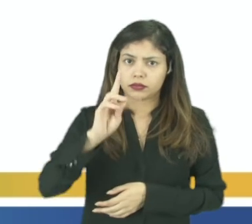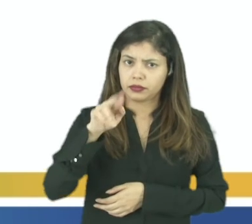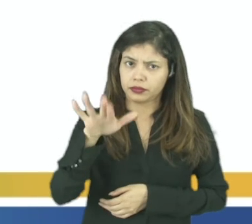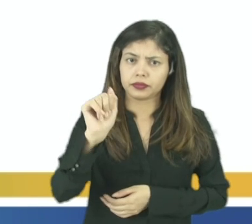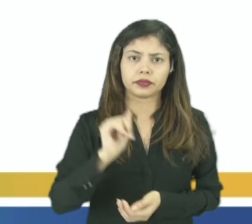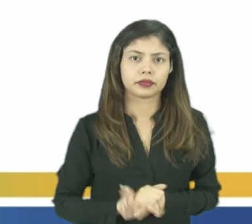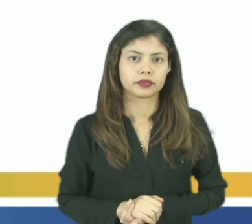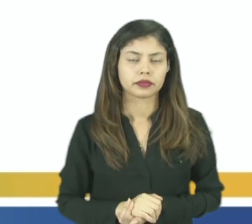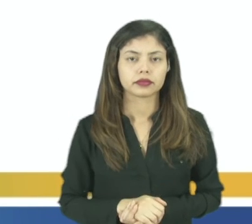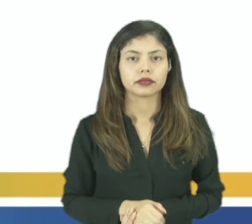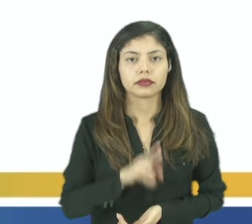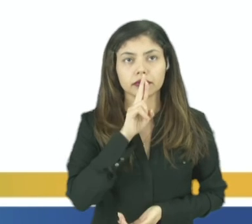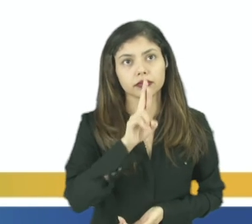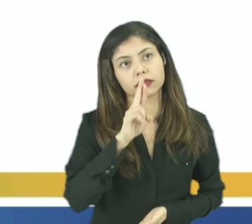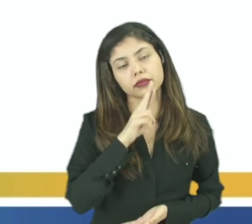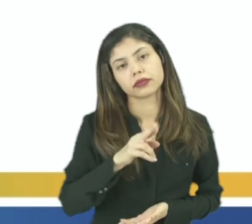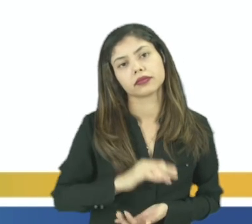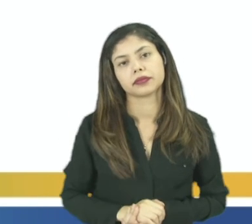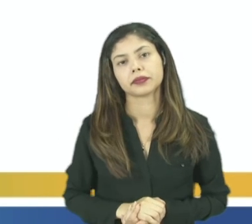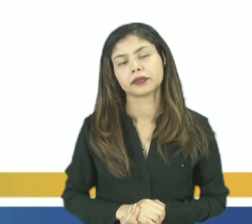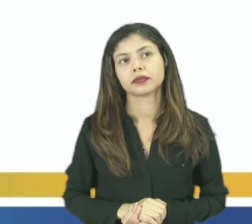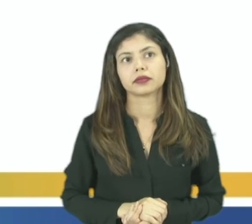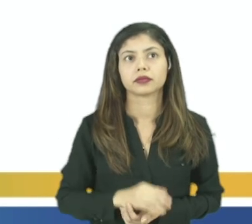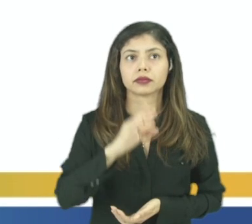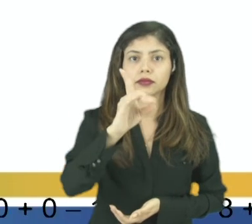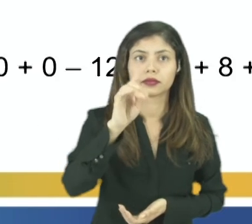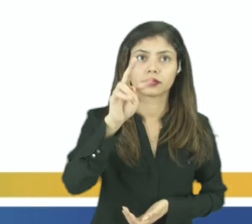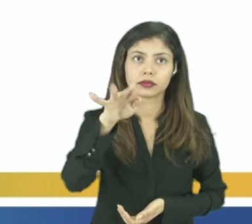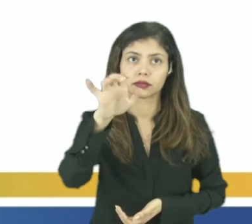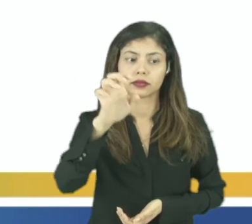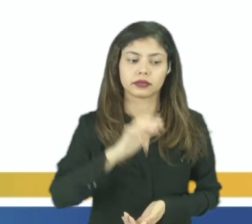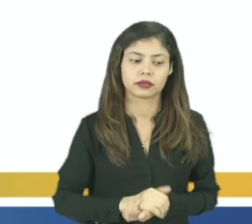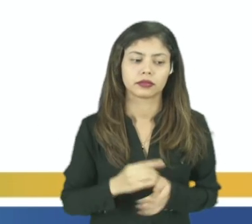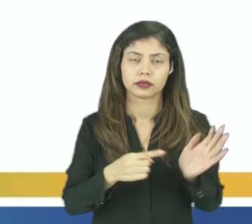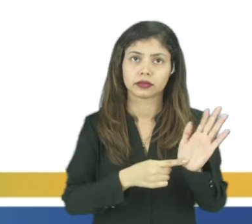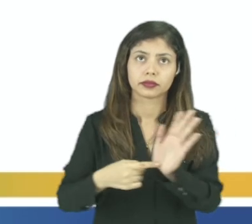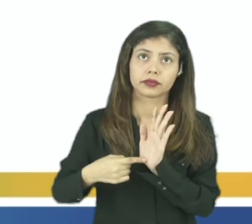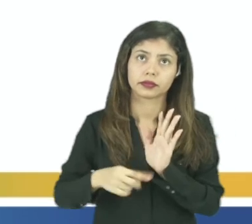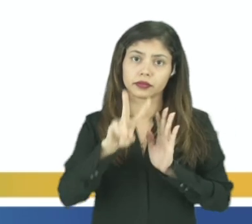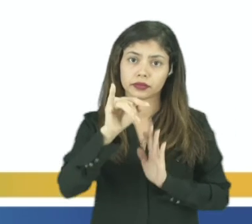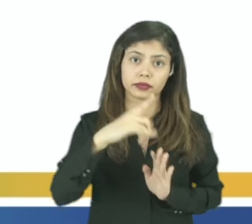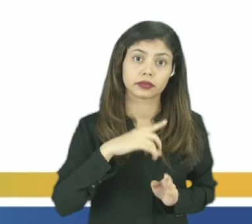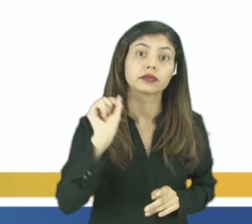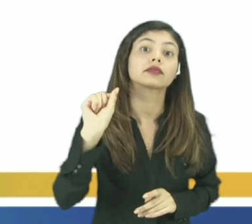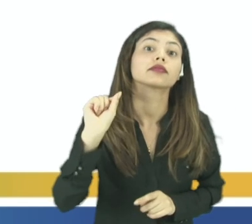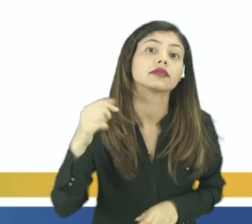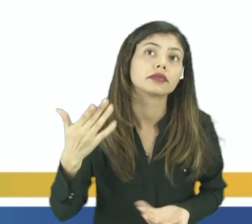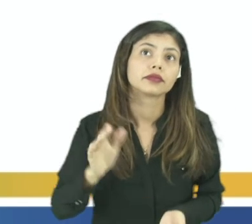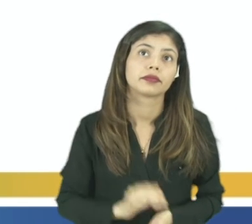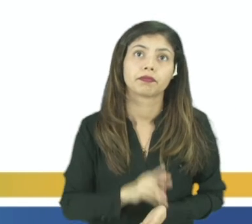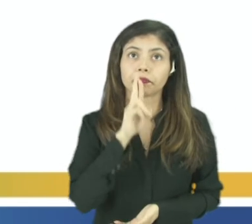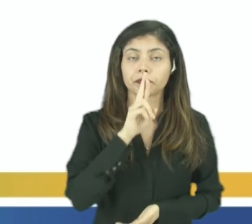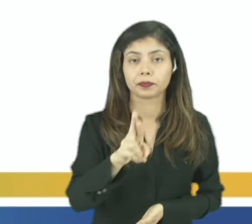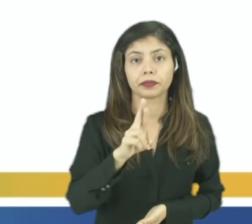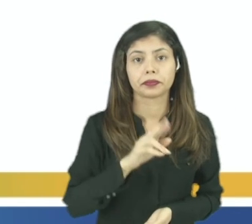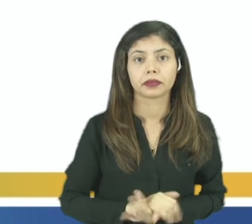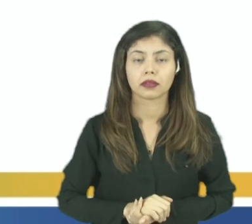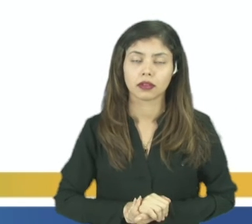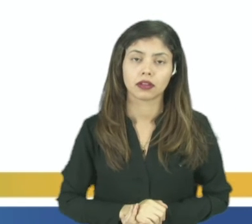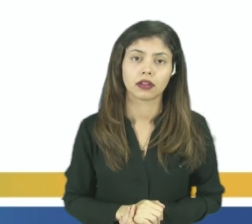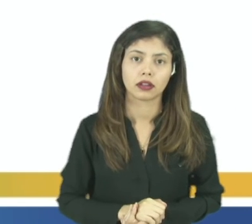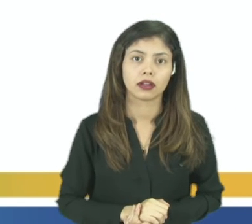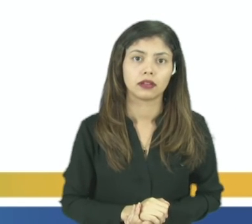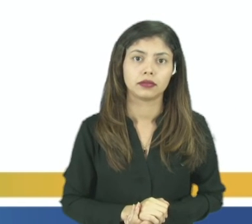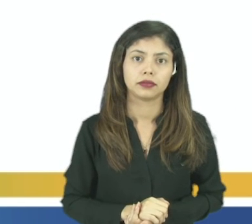teoremazinho. Resolvendo esse determinante por Sarri, aí você terá o resultado de